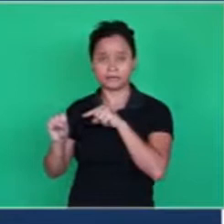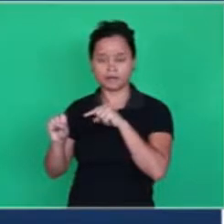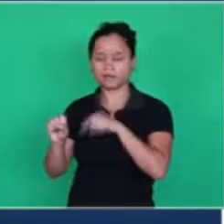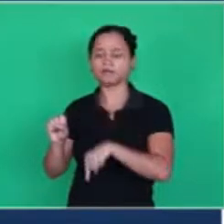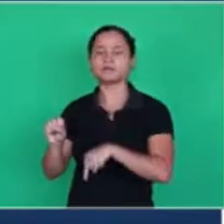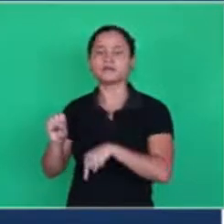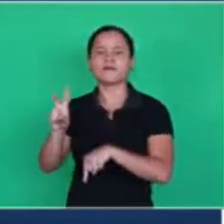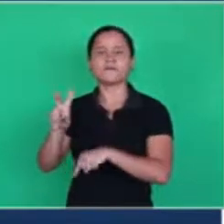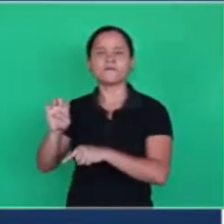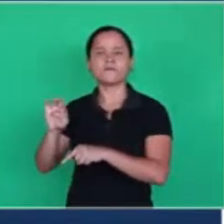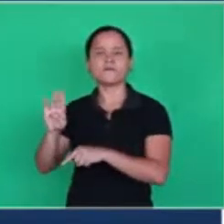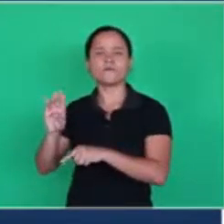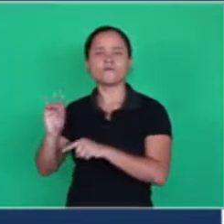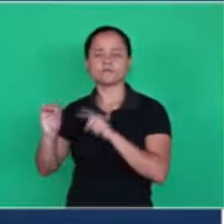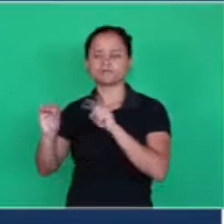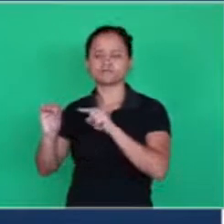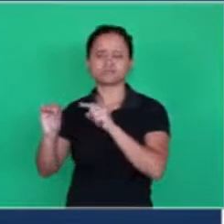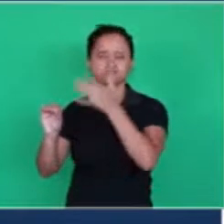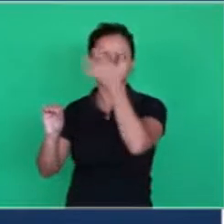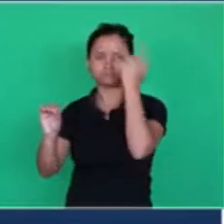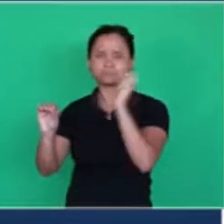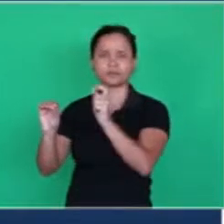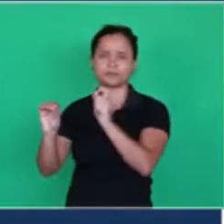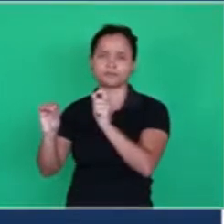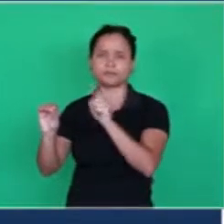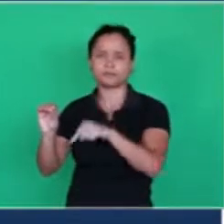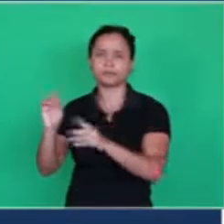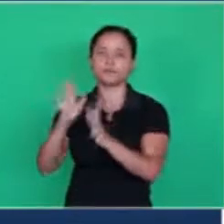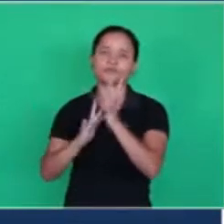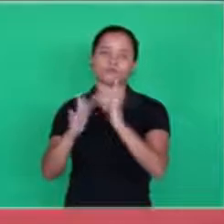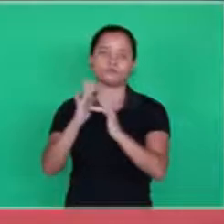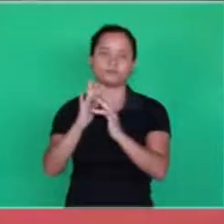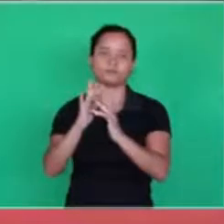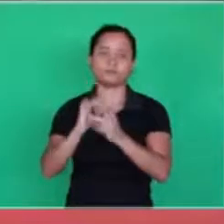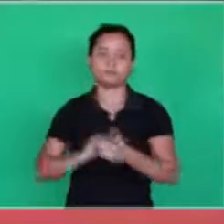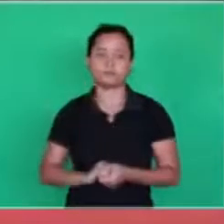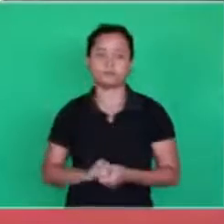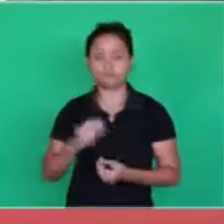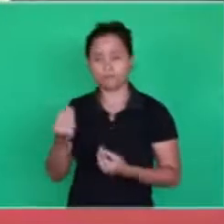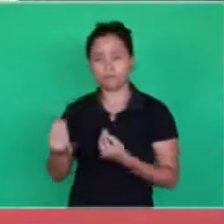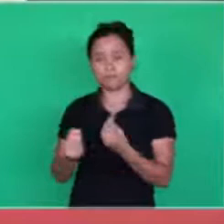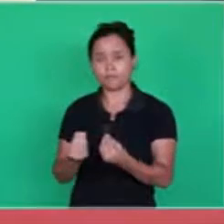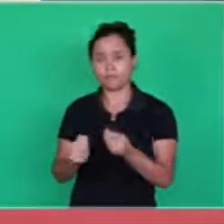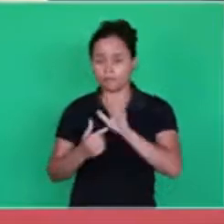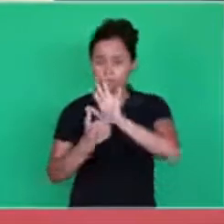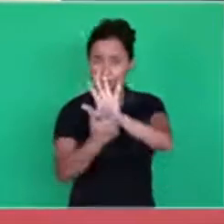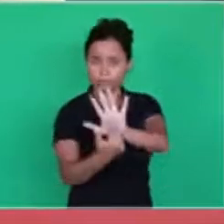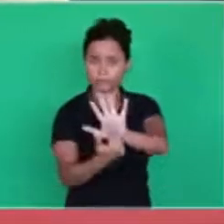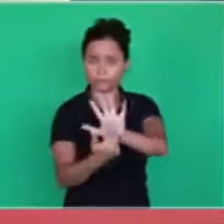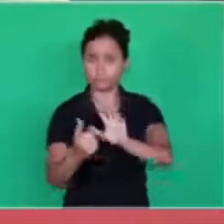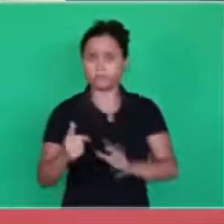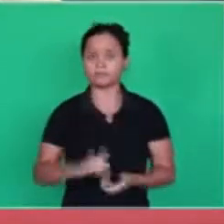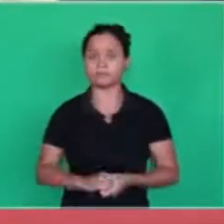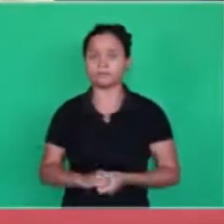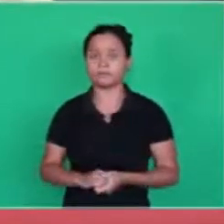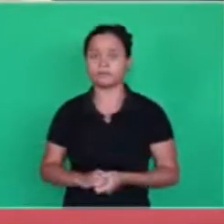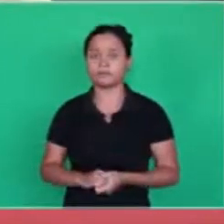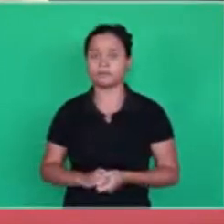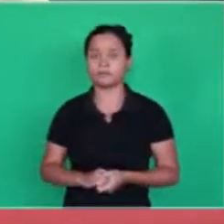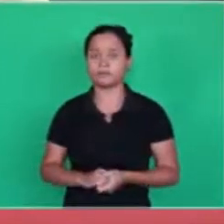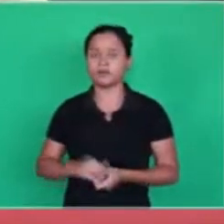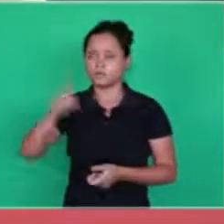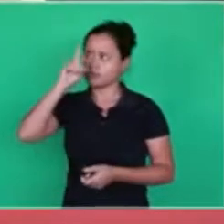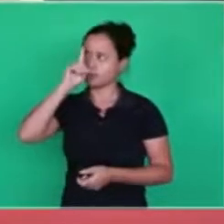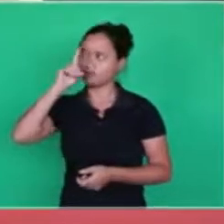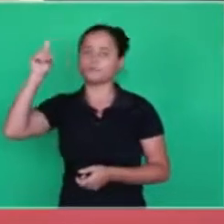verbo? Jesus. Então pronto. Então, através do verbo, Deus transmite a sua palavra.